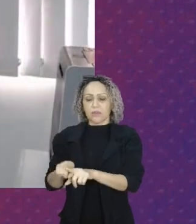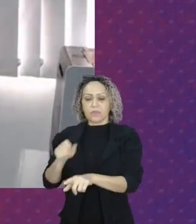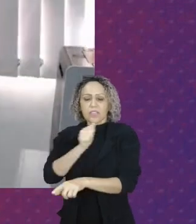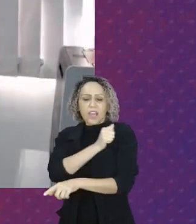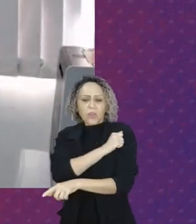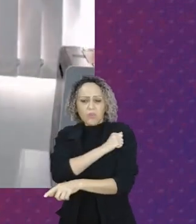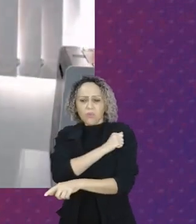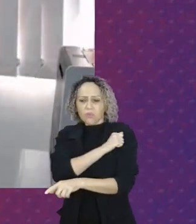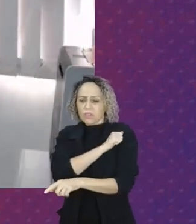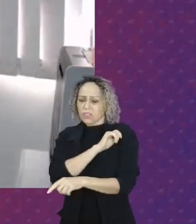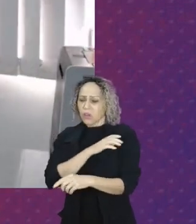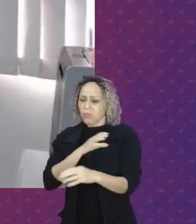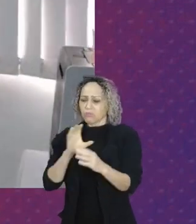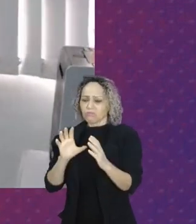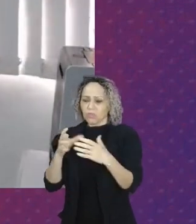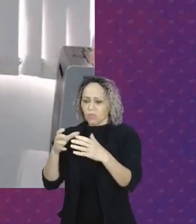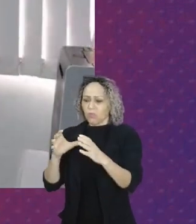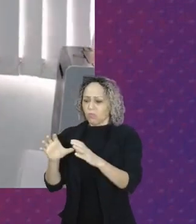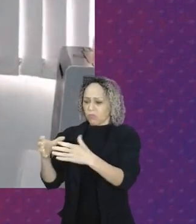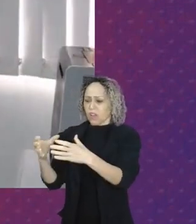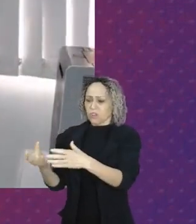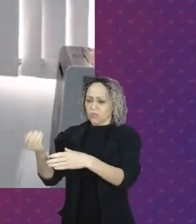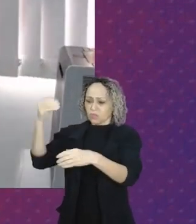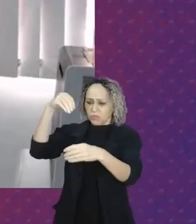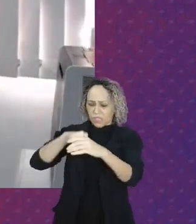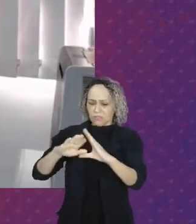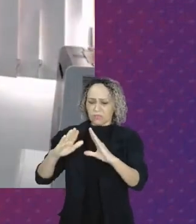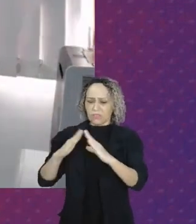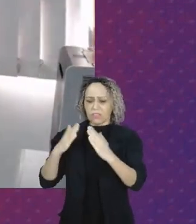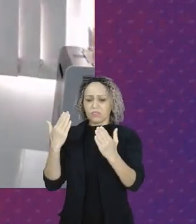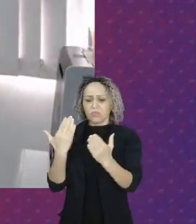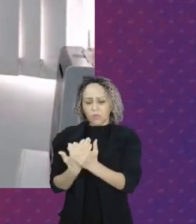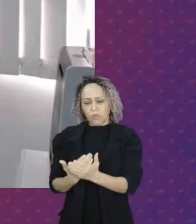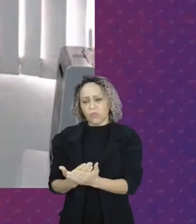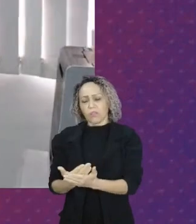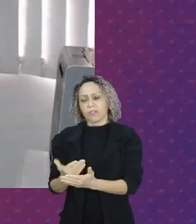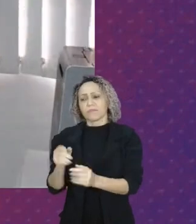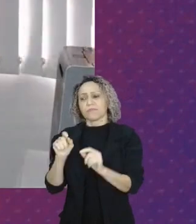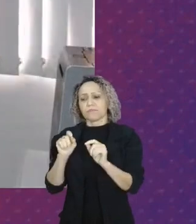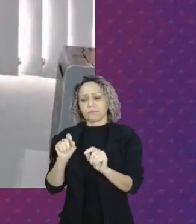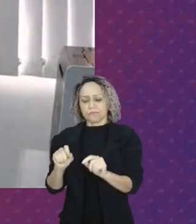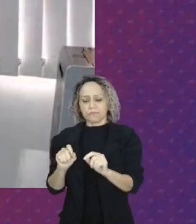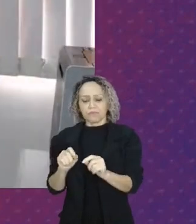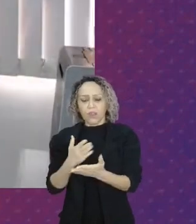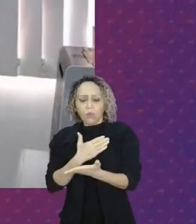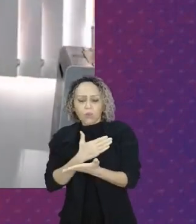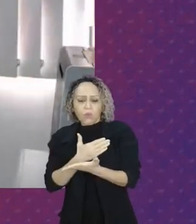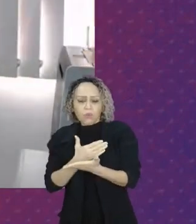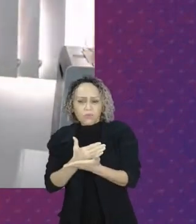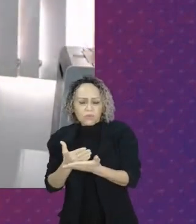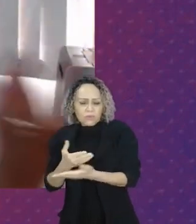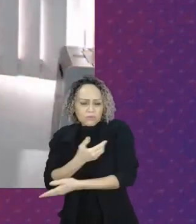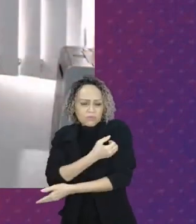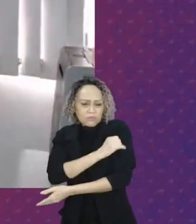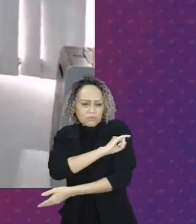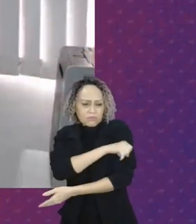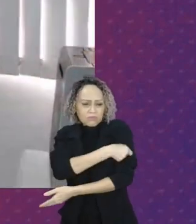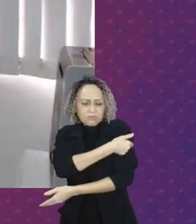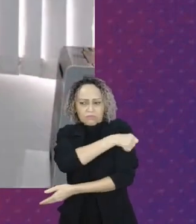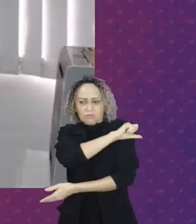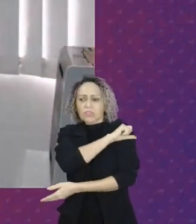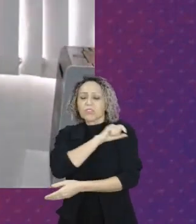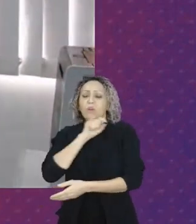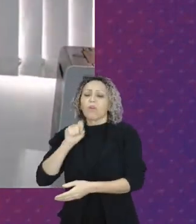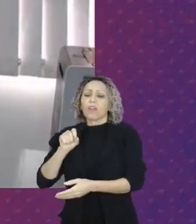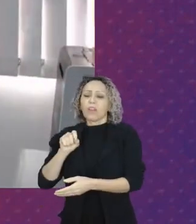né? Então, essas escolas de educação infantil e dos anos iniciais são